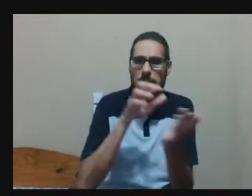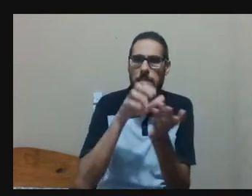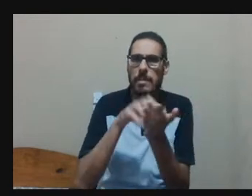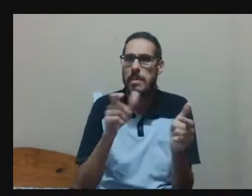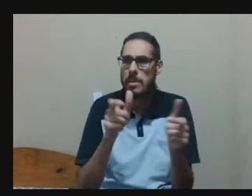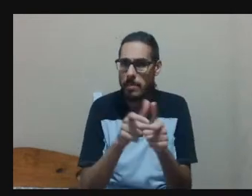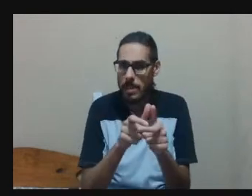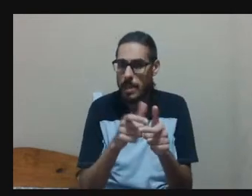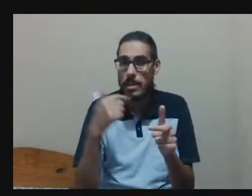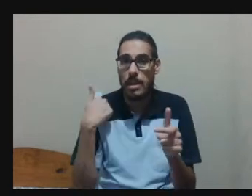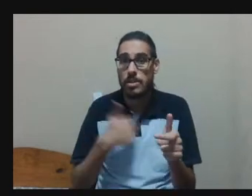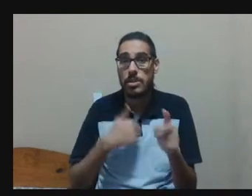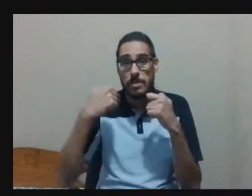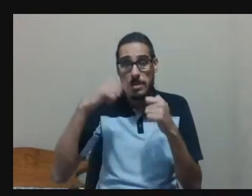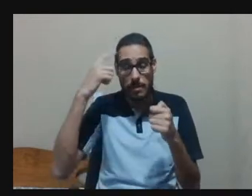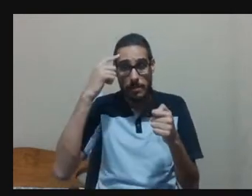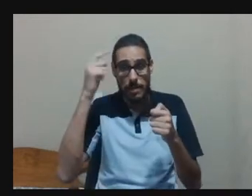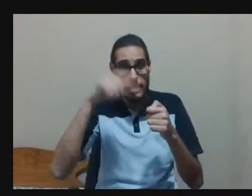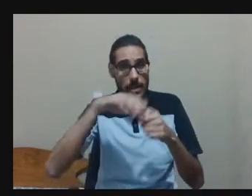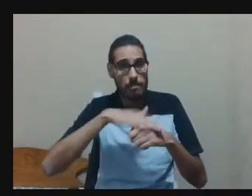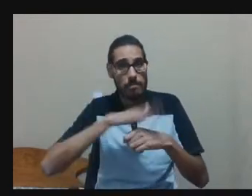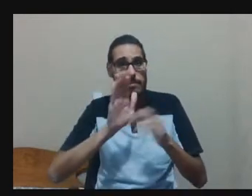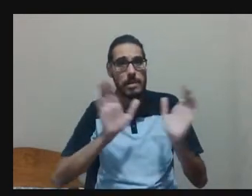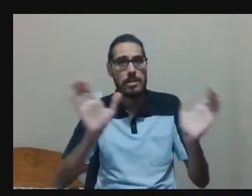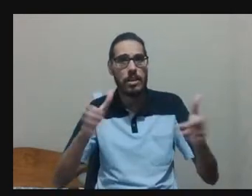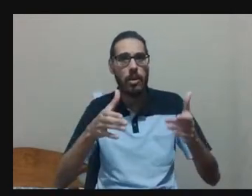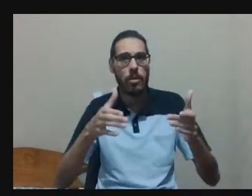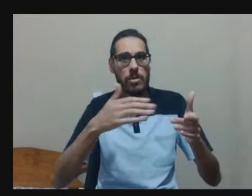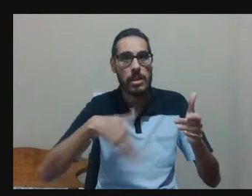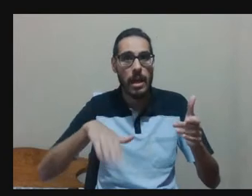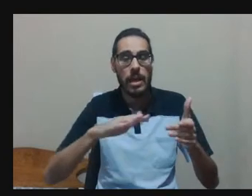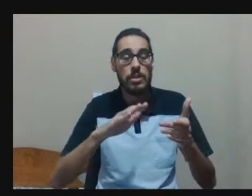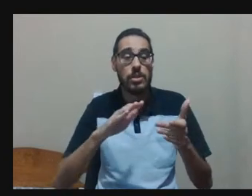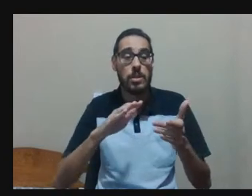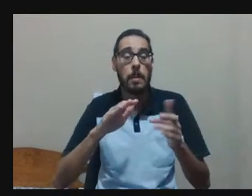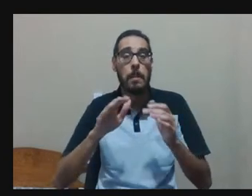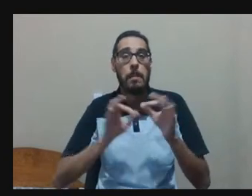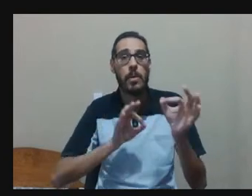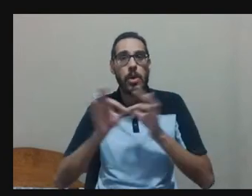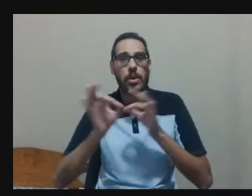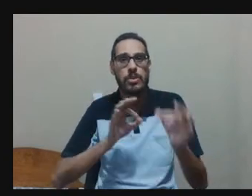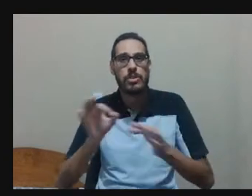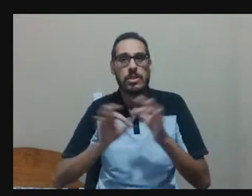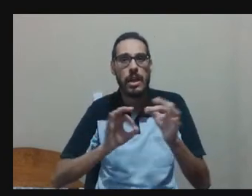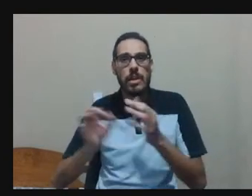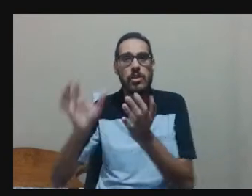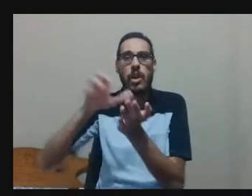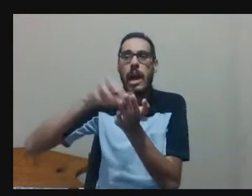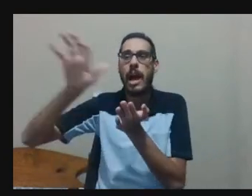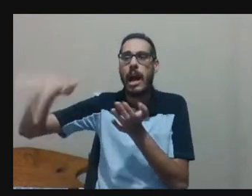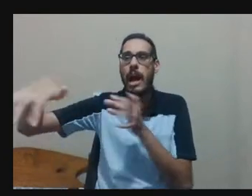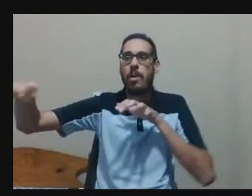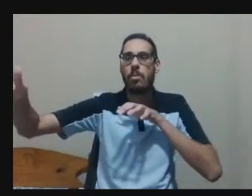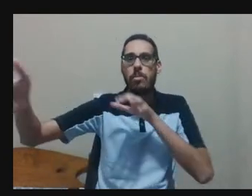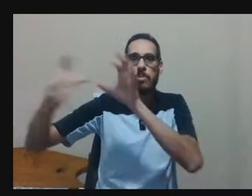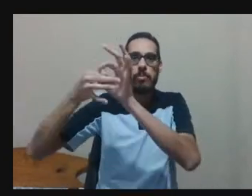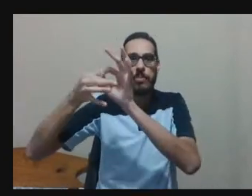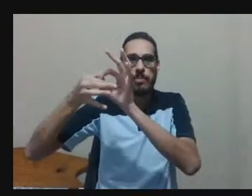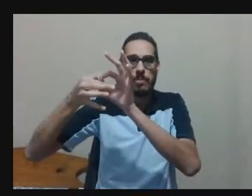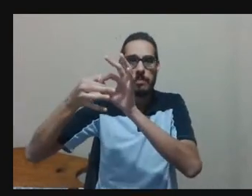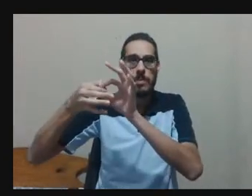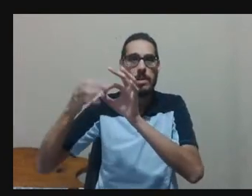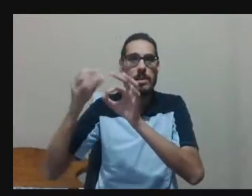em termos de comunidade, em projetos intercamp, para justamente tentarmos ajudar juntos, todos unidos,